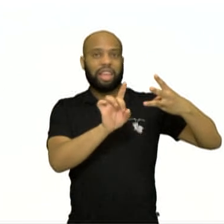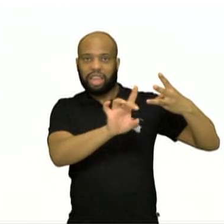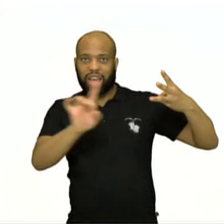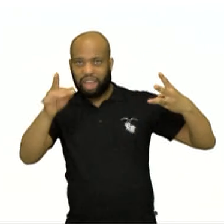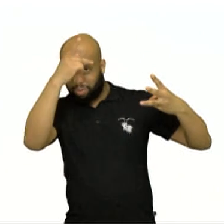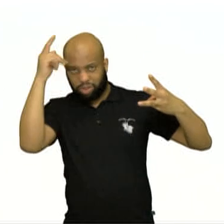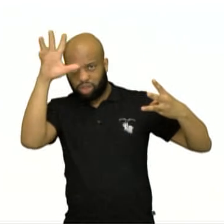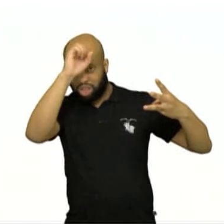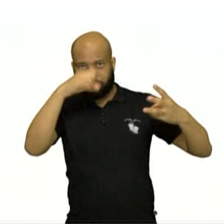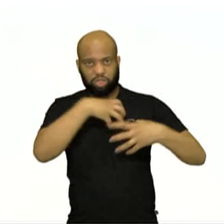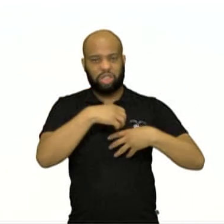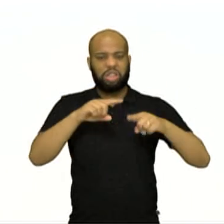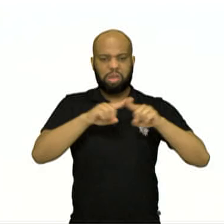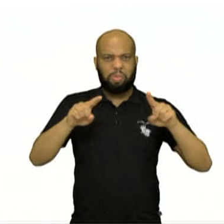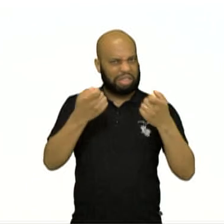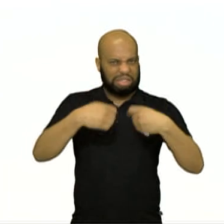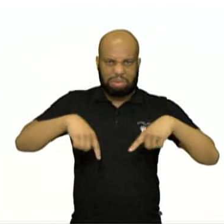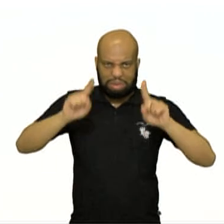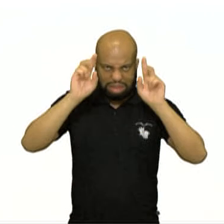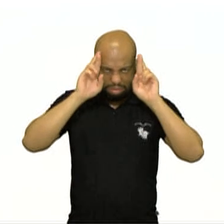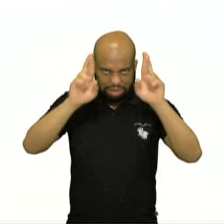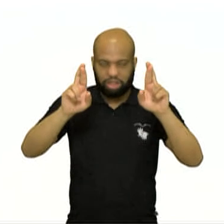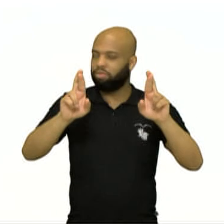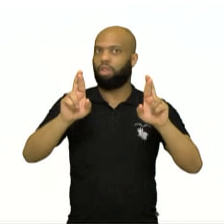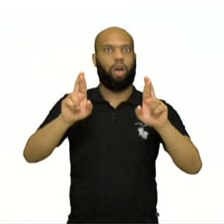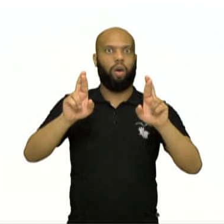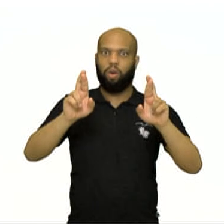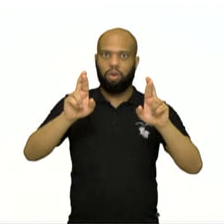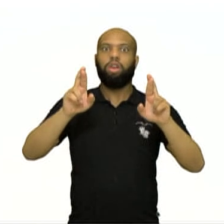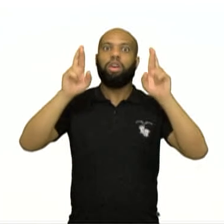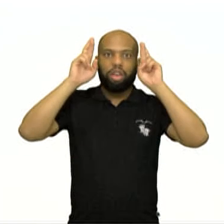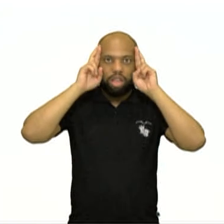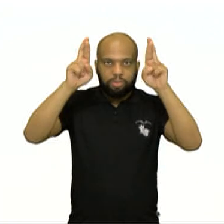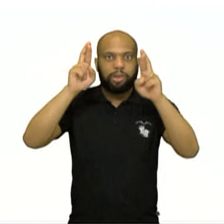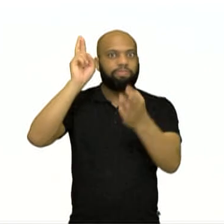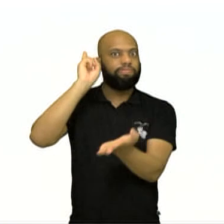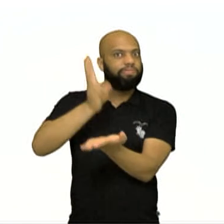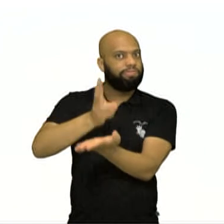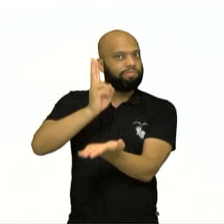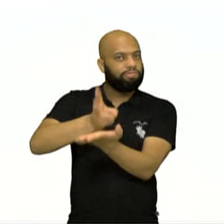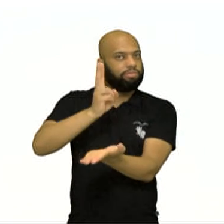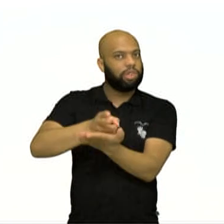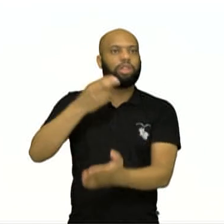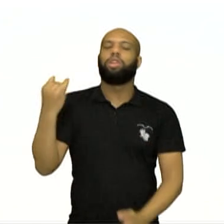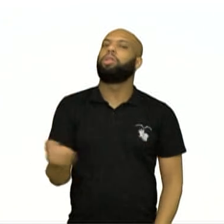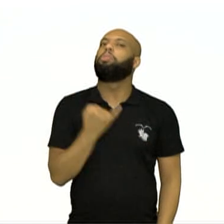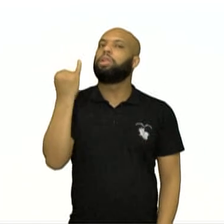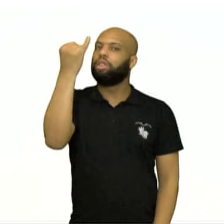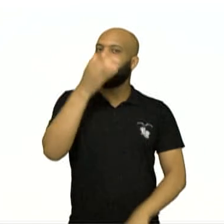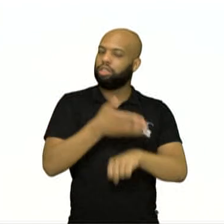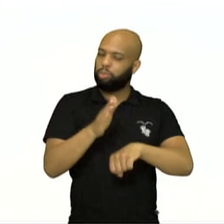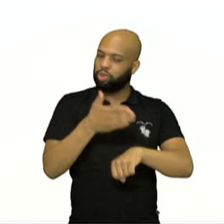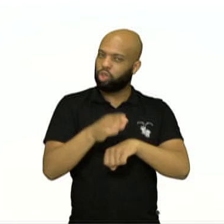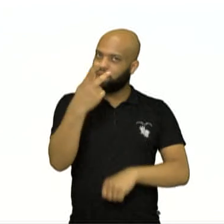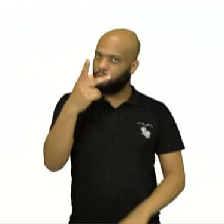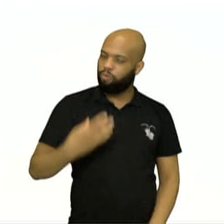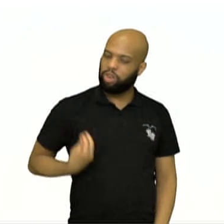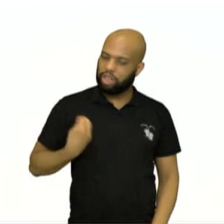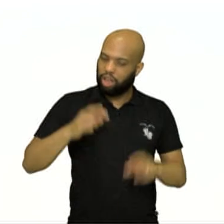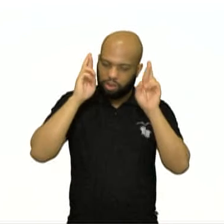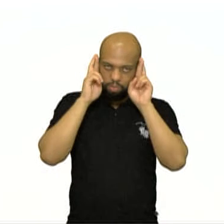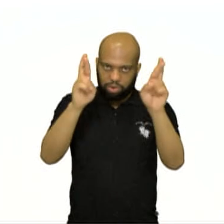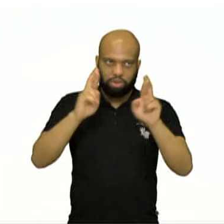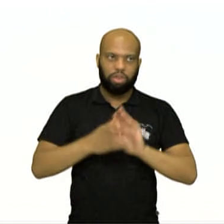uma maneira, mas ninguém precisa respeitar isso. Respeito sempre, você sabe disso e pratica na sua vida.